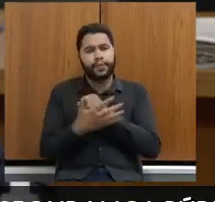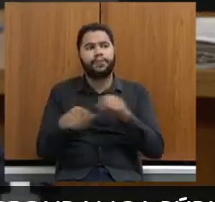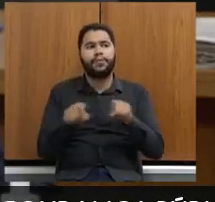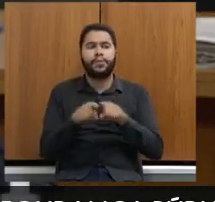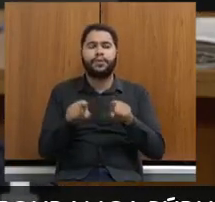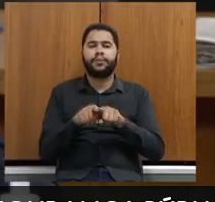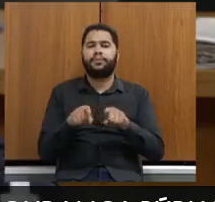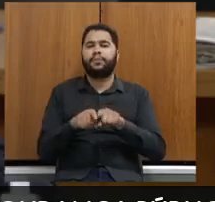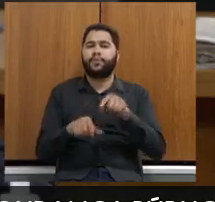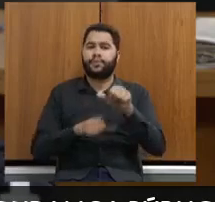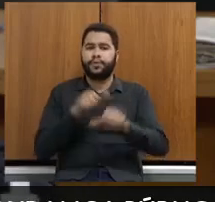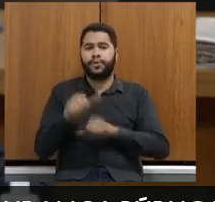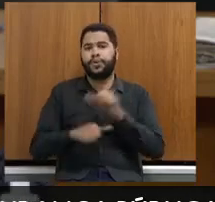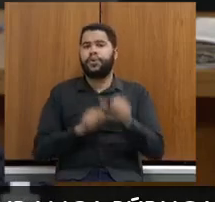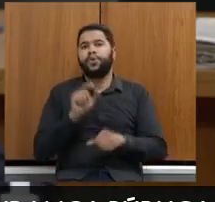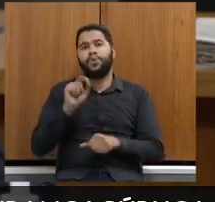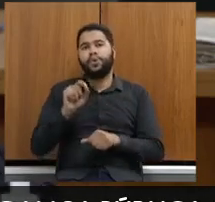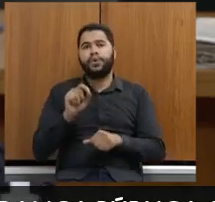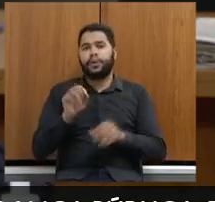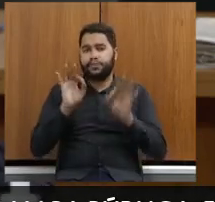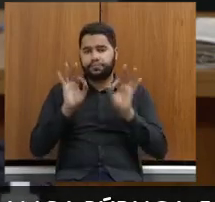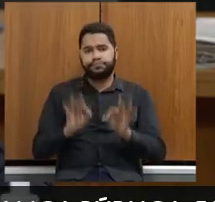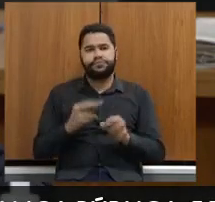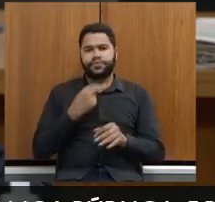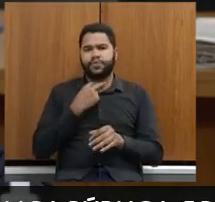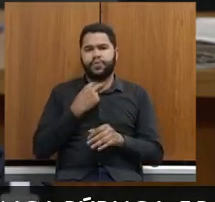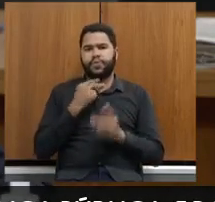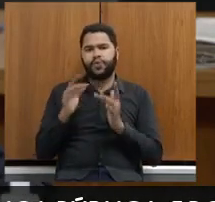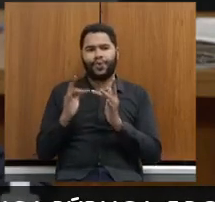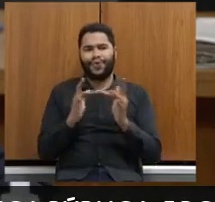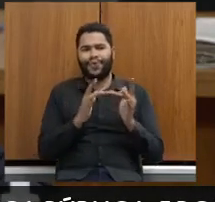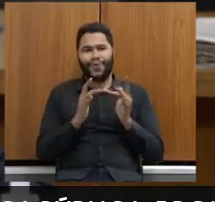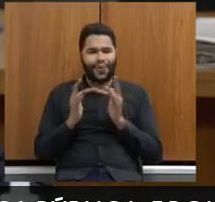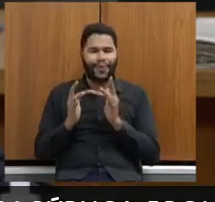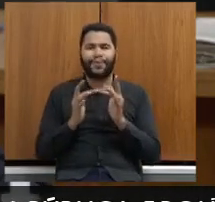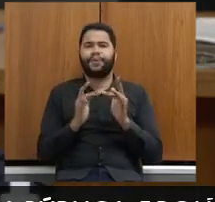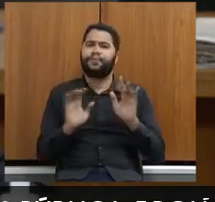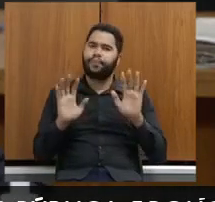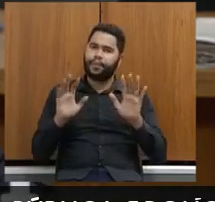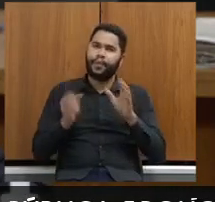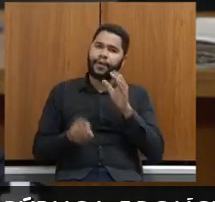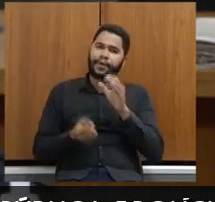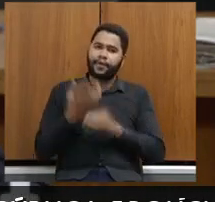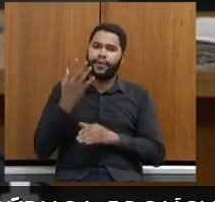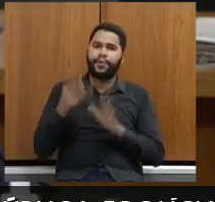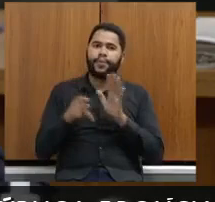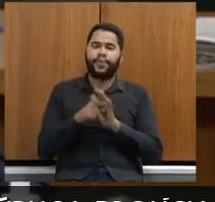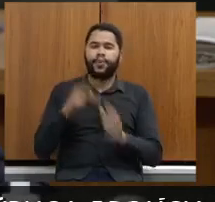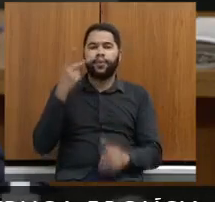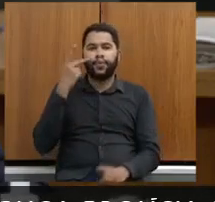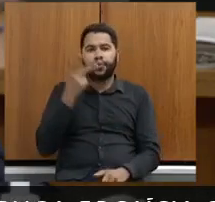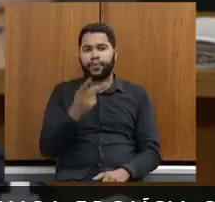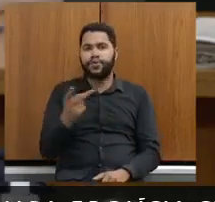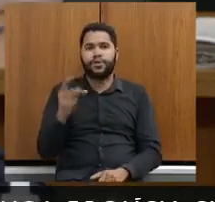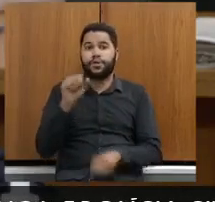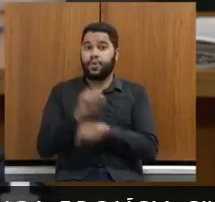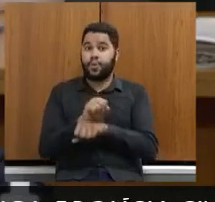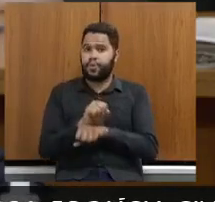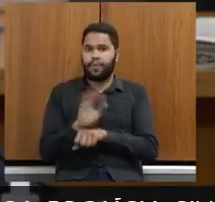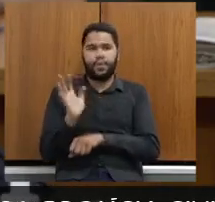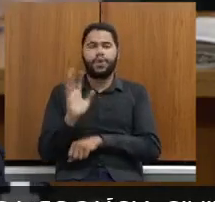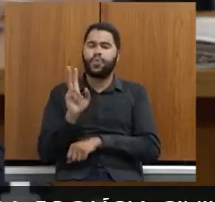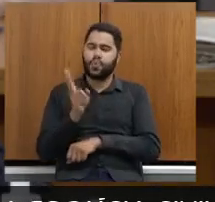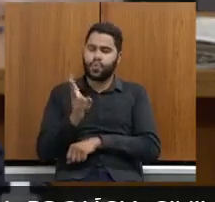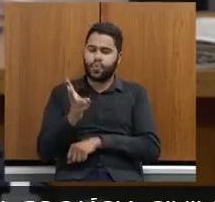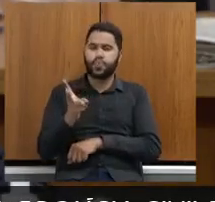nós tivemos que Inovar e foram obviamente que não podia o contato físico mas foram feitas visitas virtuais os presos não pararam de